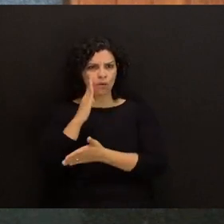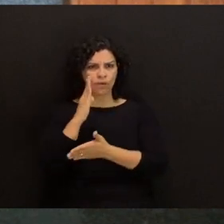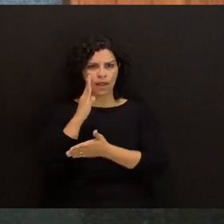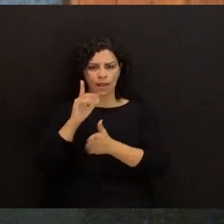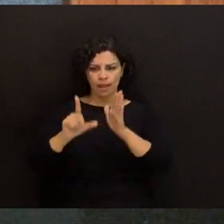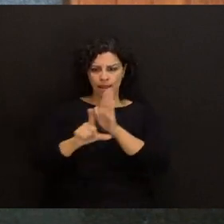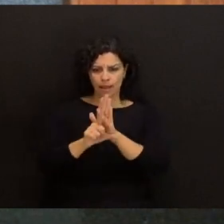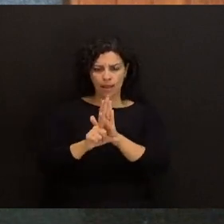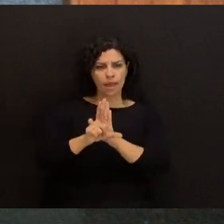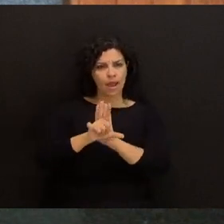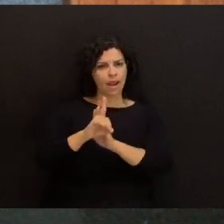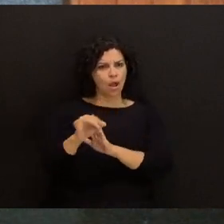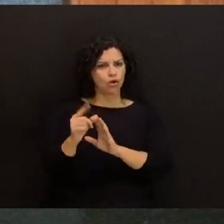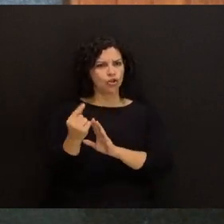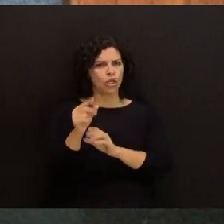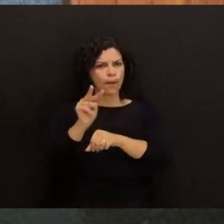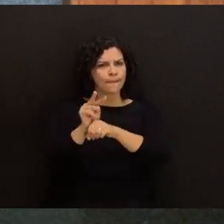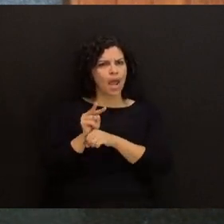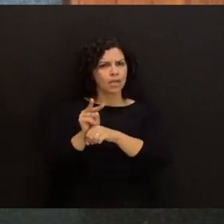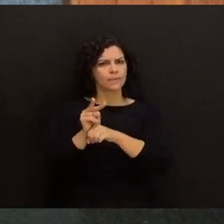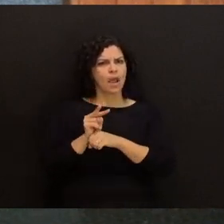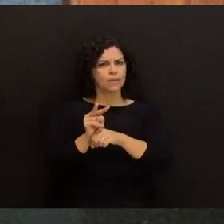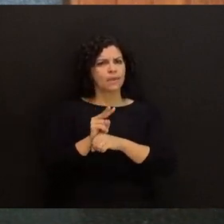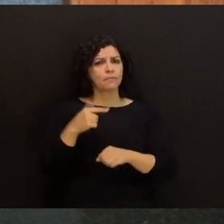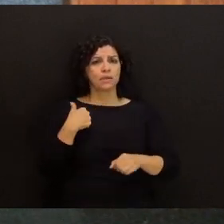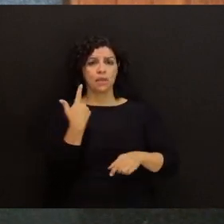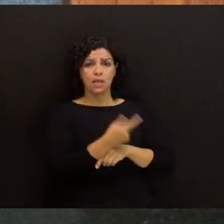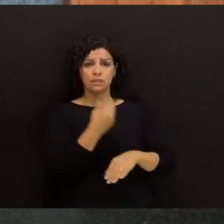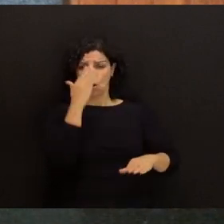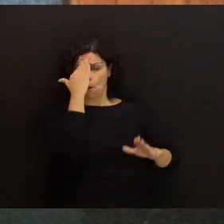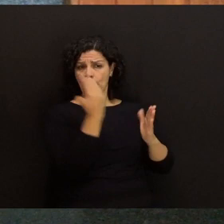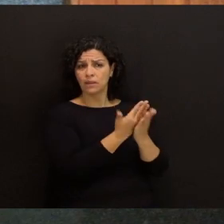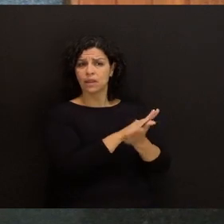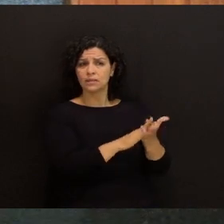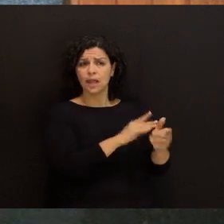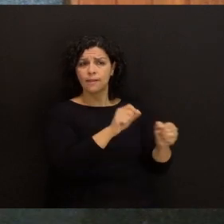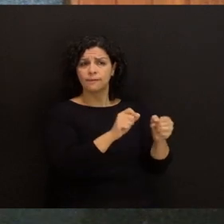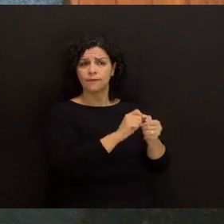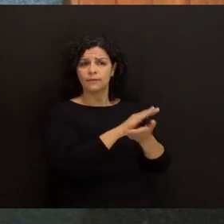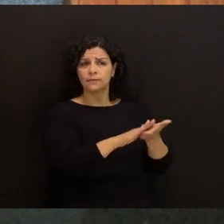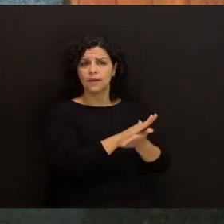desaprovando o orçamento recursos e recursos que nunca são cumpridos